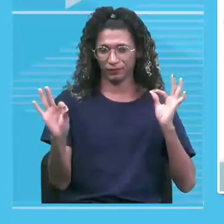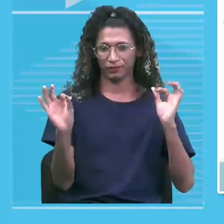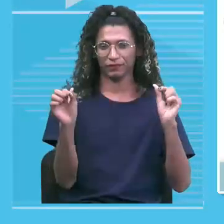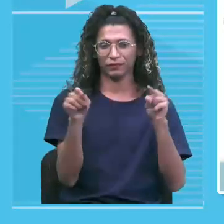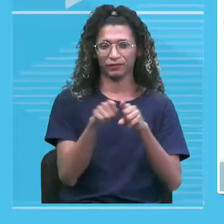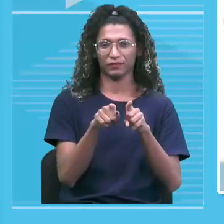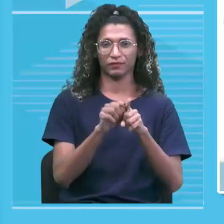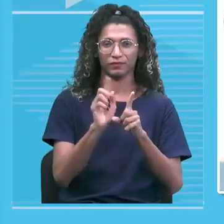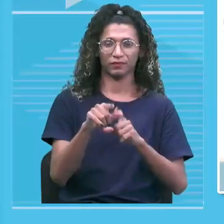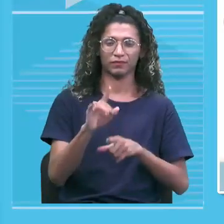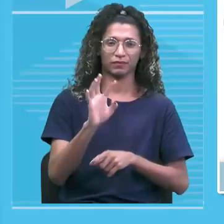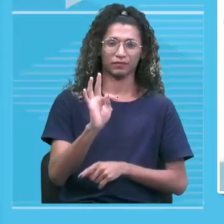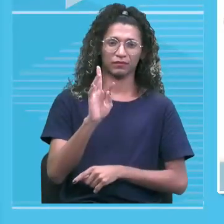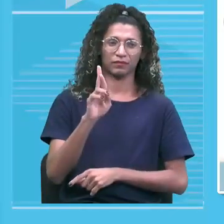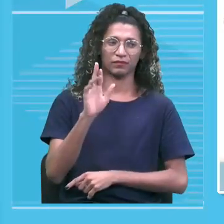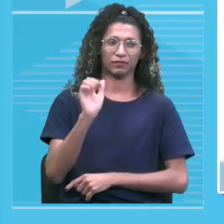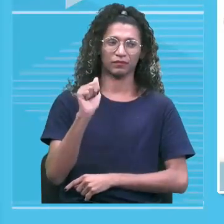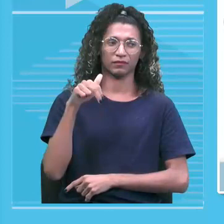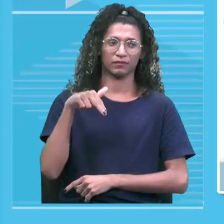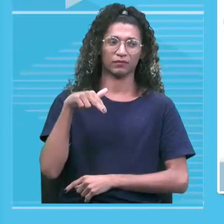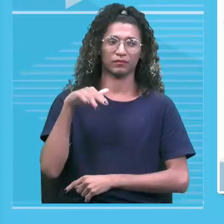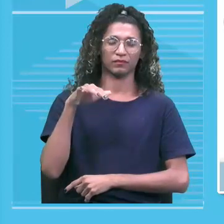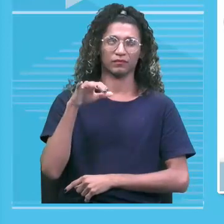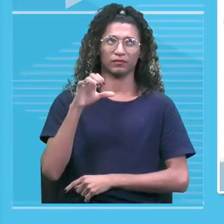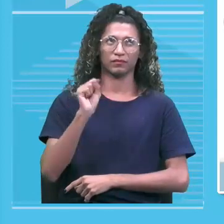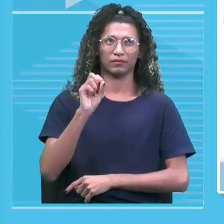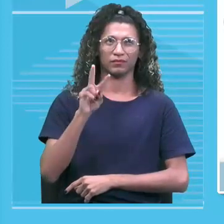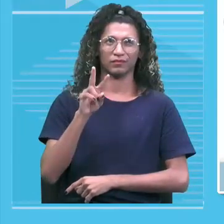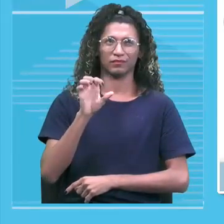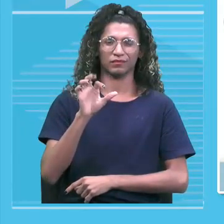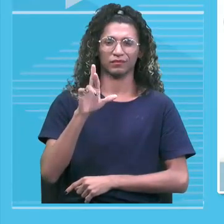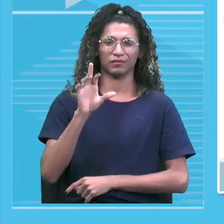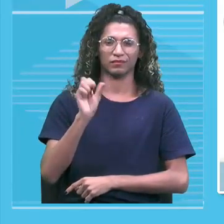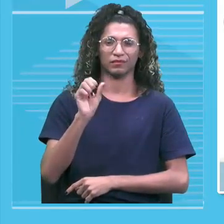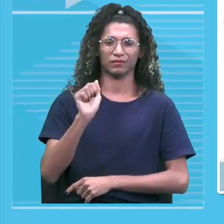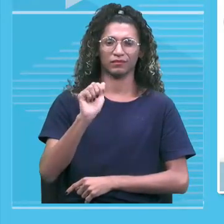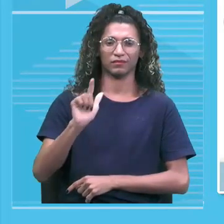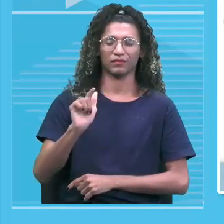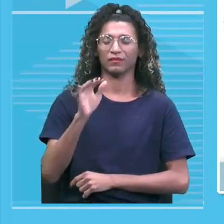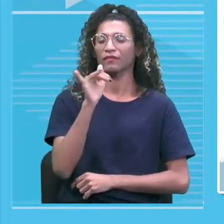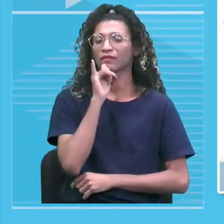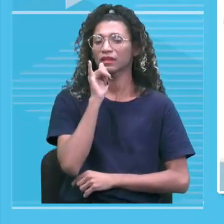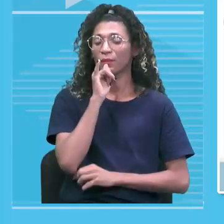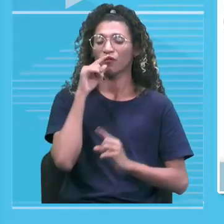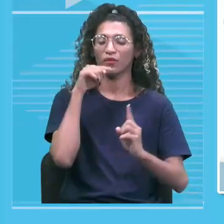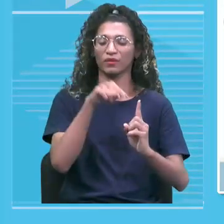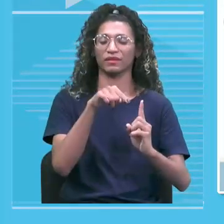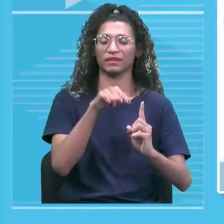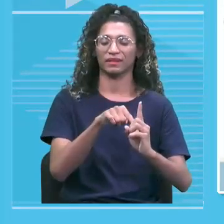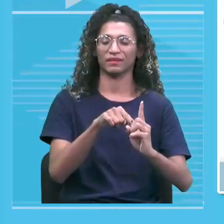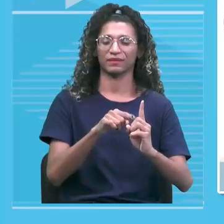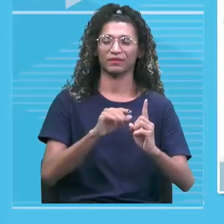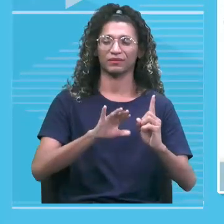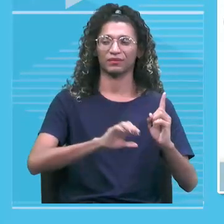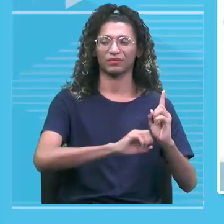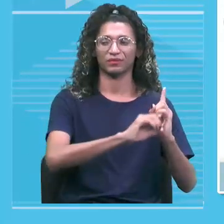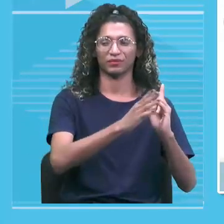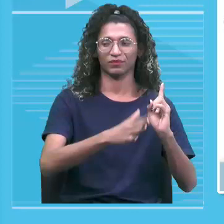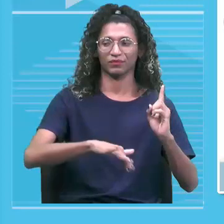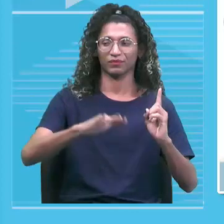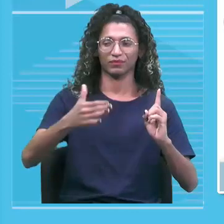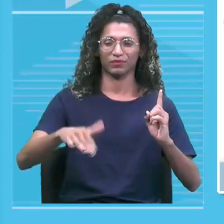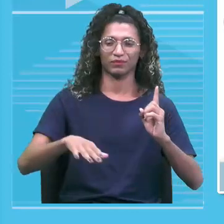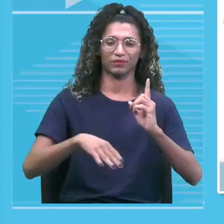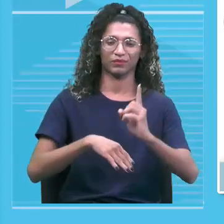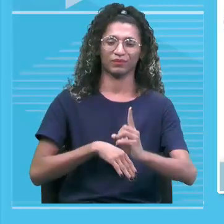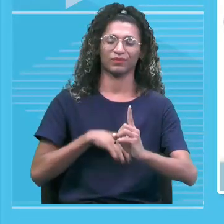transversal Então vamos imaginar que você na praia lá no meio do Oceano passando